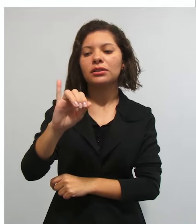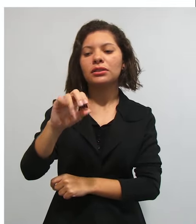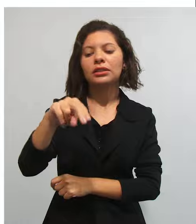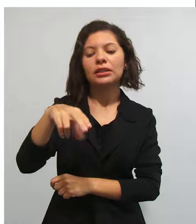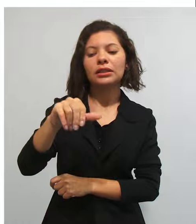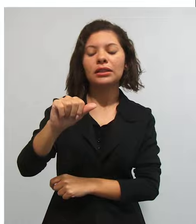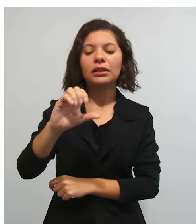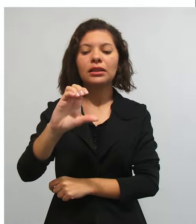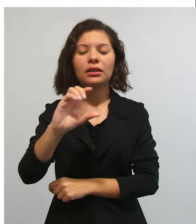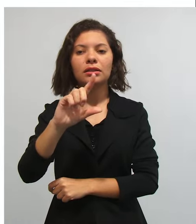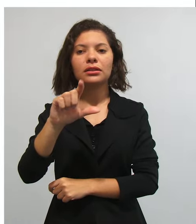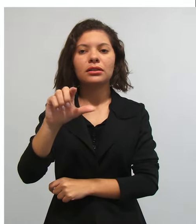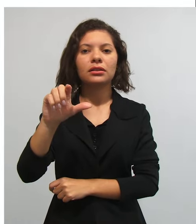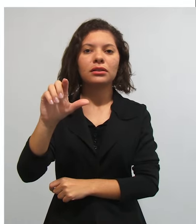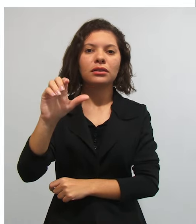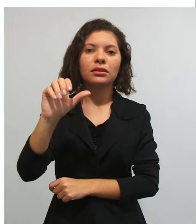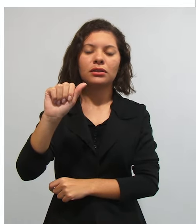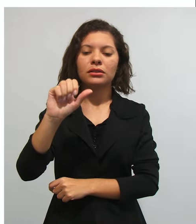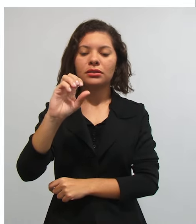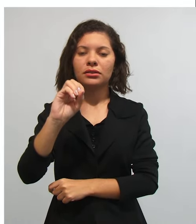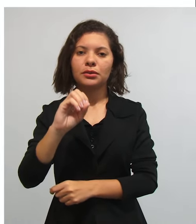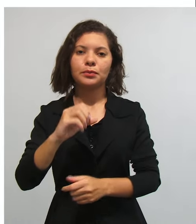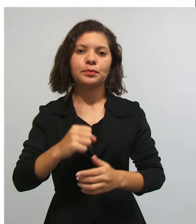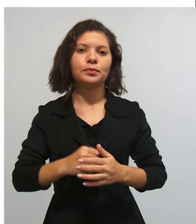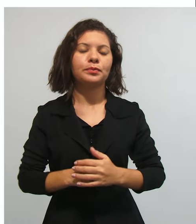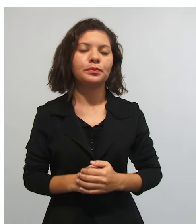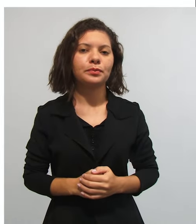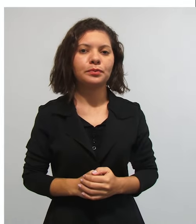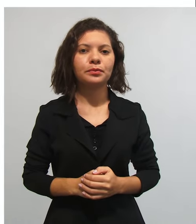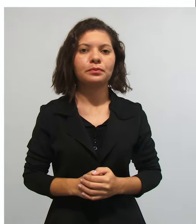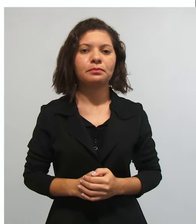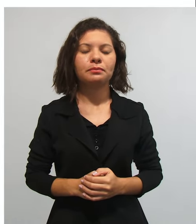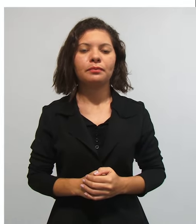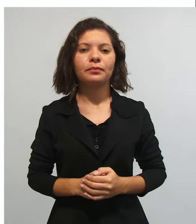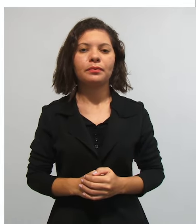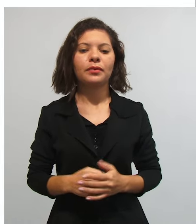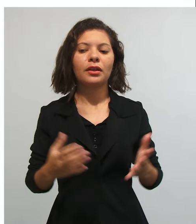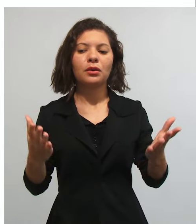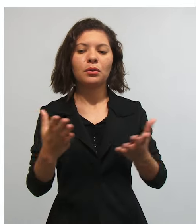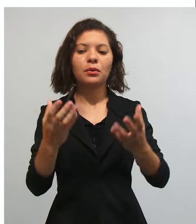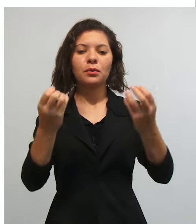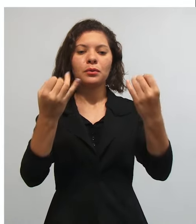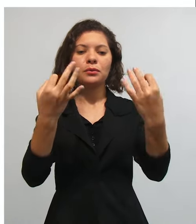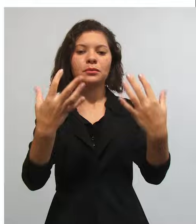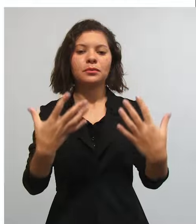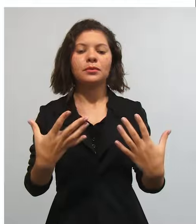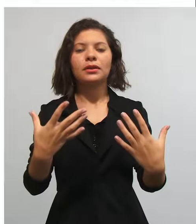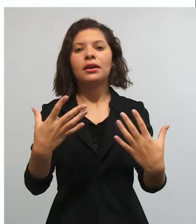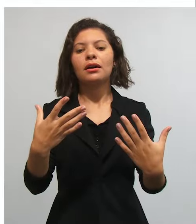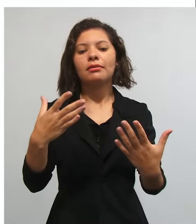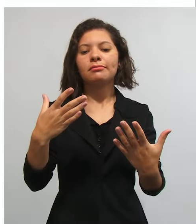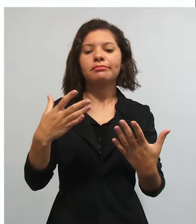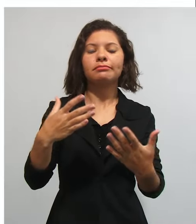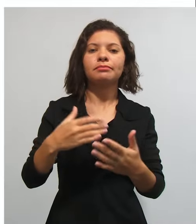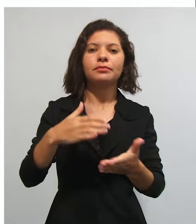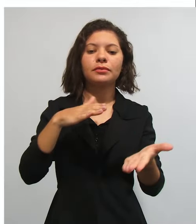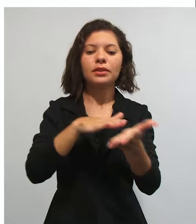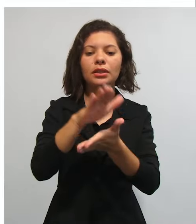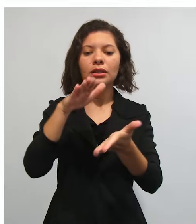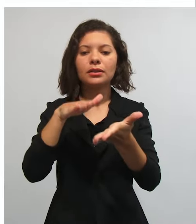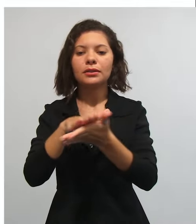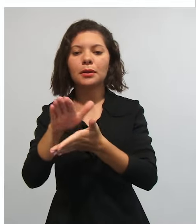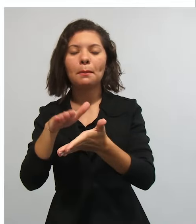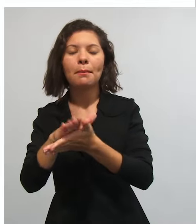outras que são ordinárias. Bom, agora vamos falar um pouquinho das despesas orçamentárias, que é o quê?